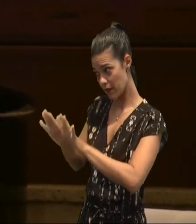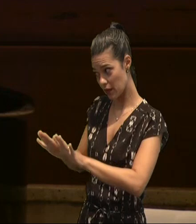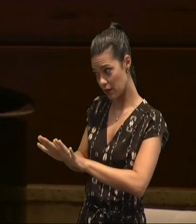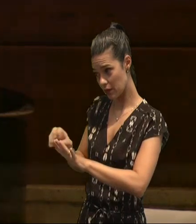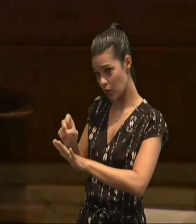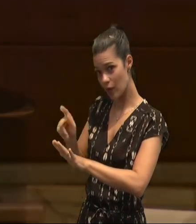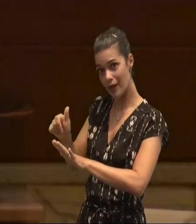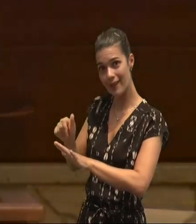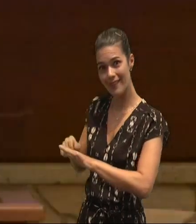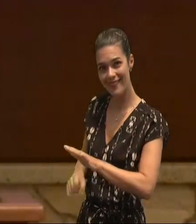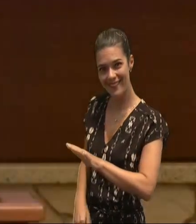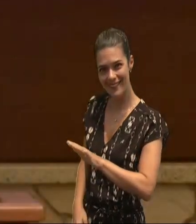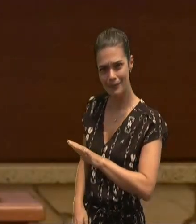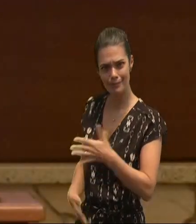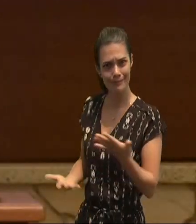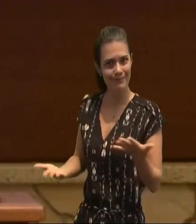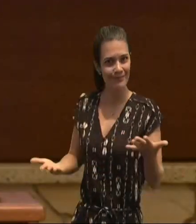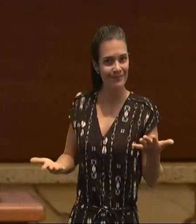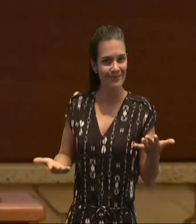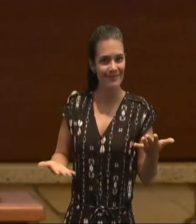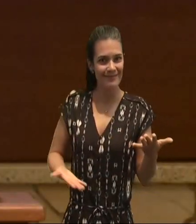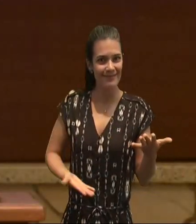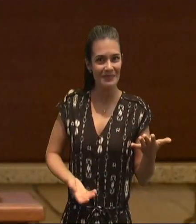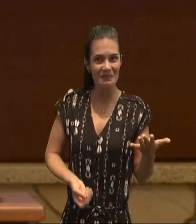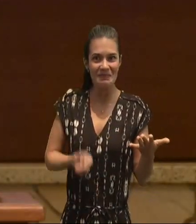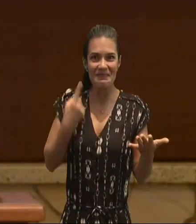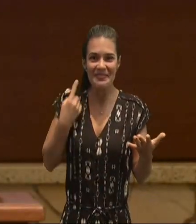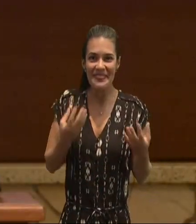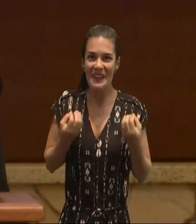Irmãos, que tremendo isso!